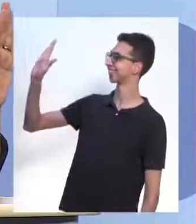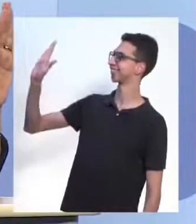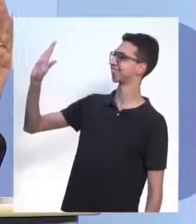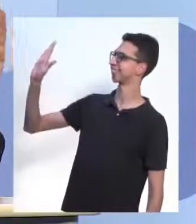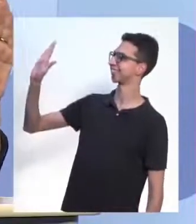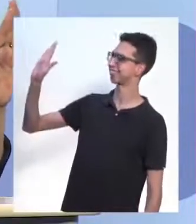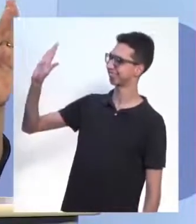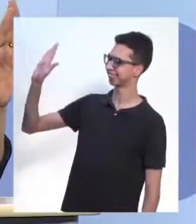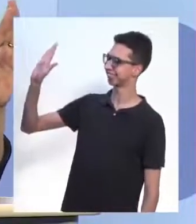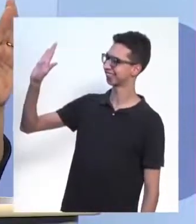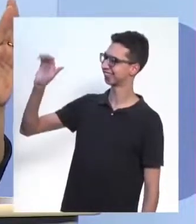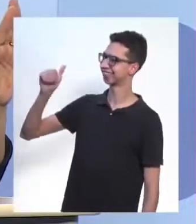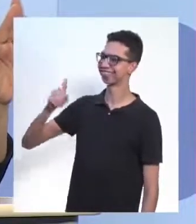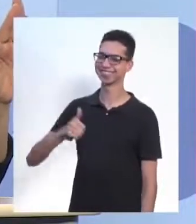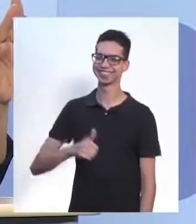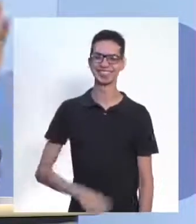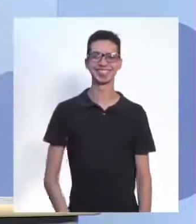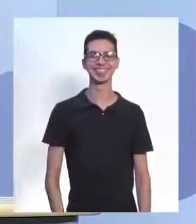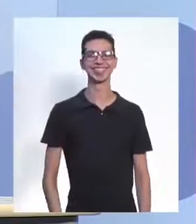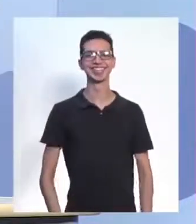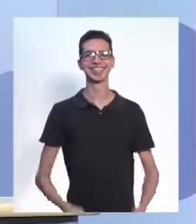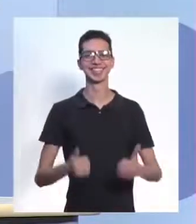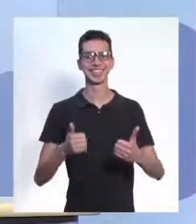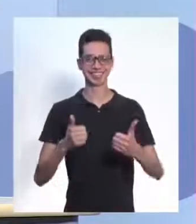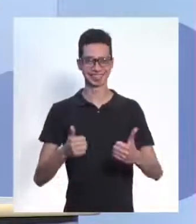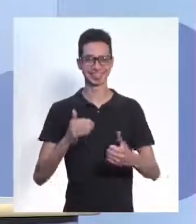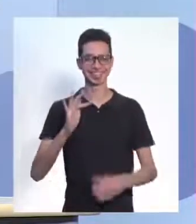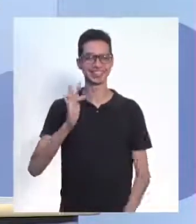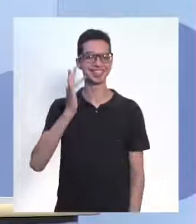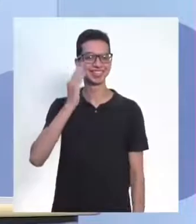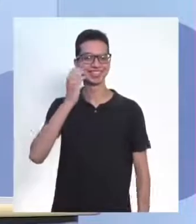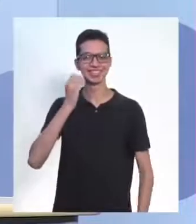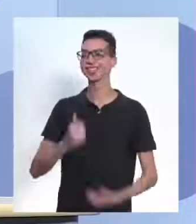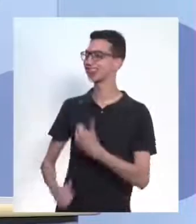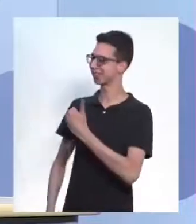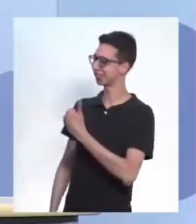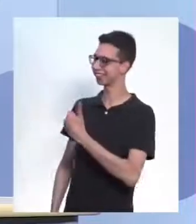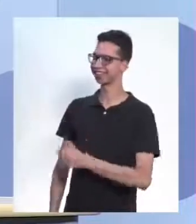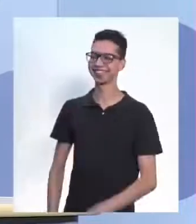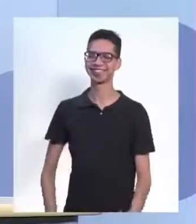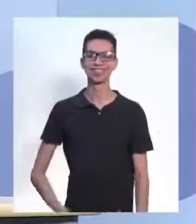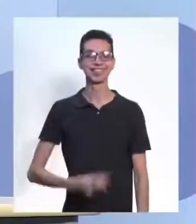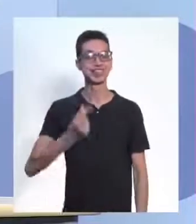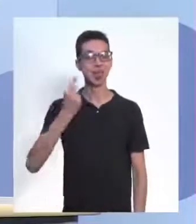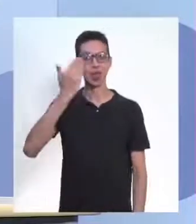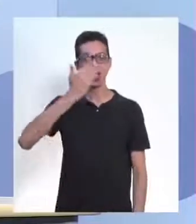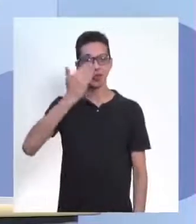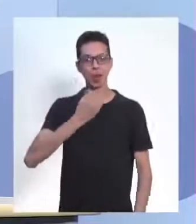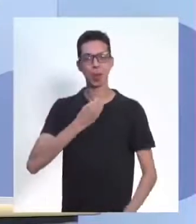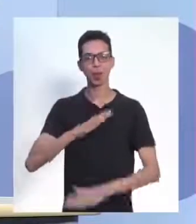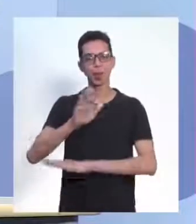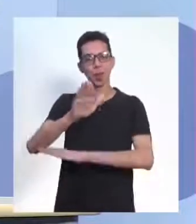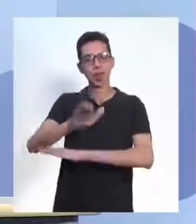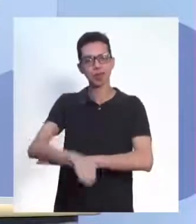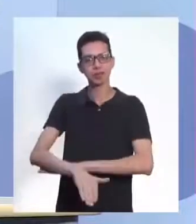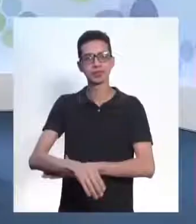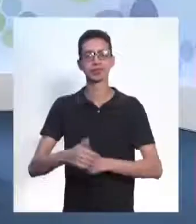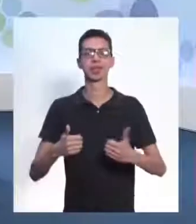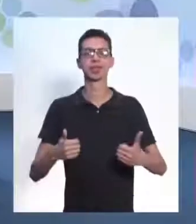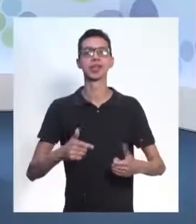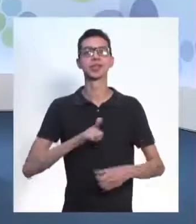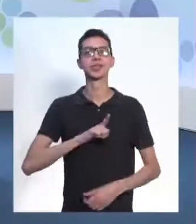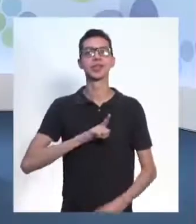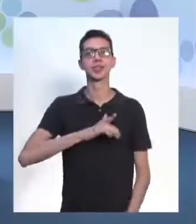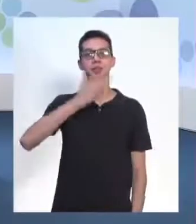tá aqui. E aí, Felipe, da hora. Tudo bem, Felipe? Faz tempo que não vejo. Boa tarde, galera. Já tem gente